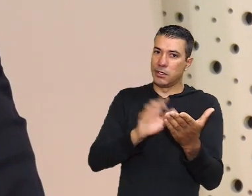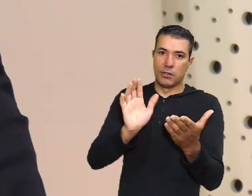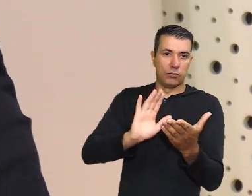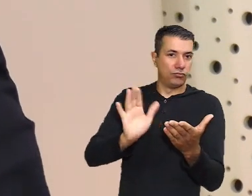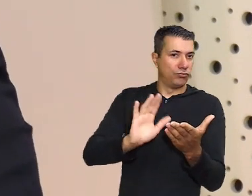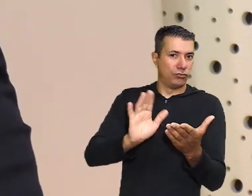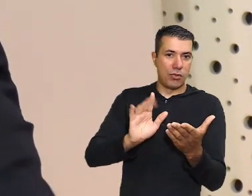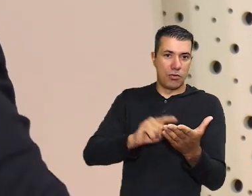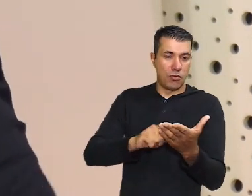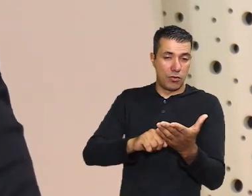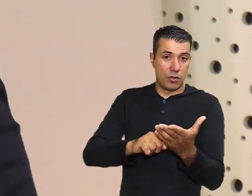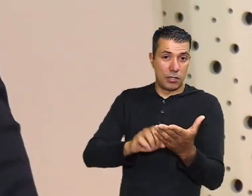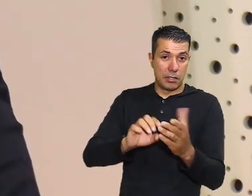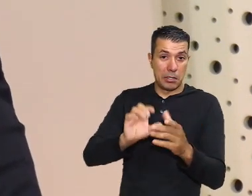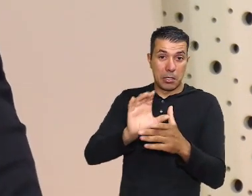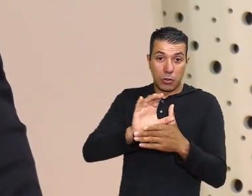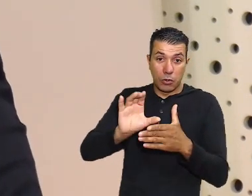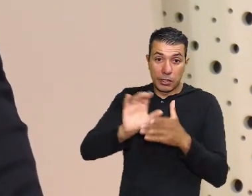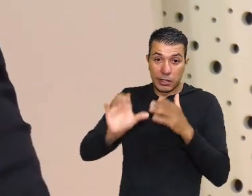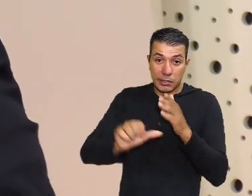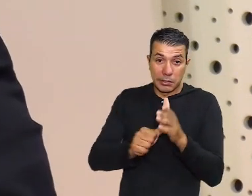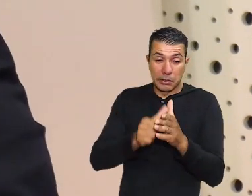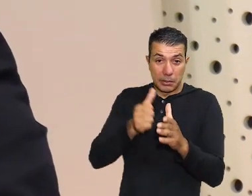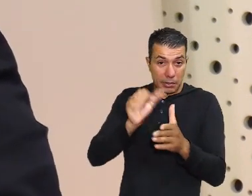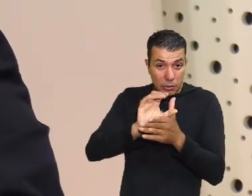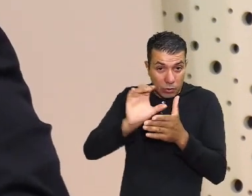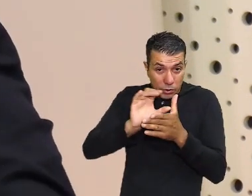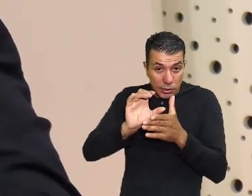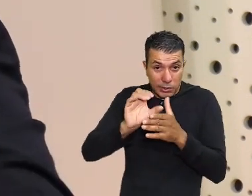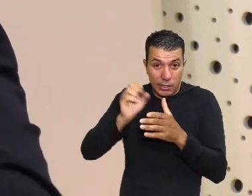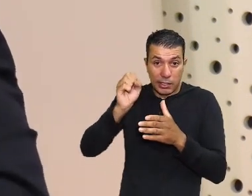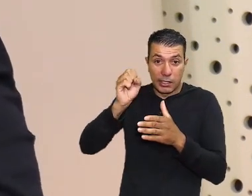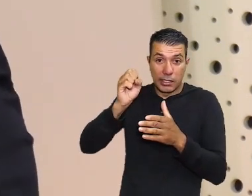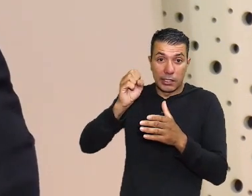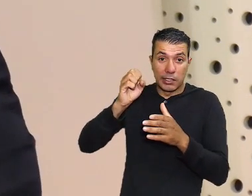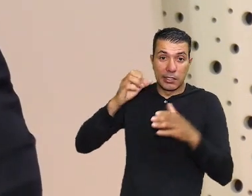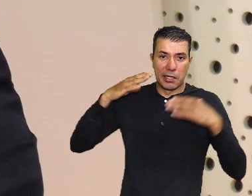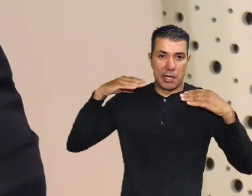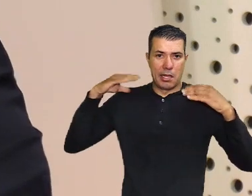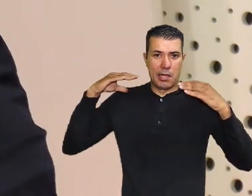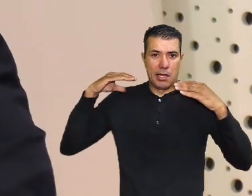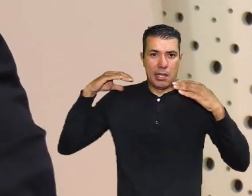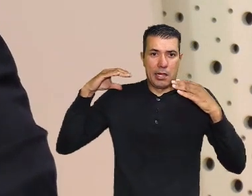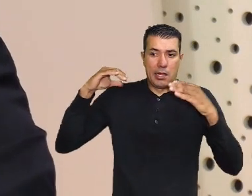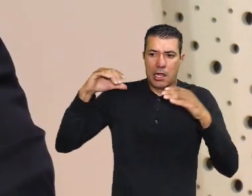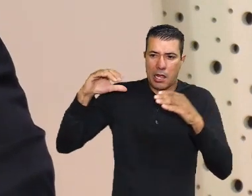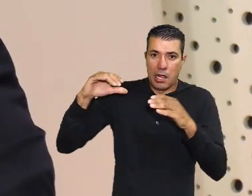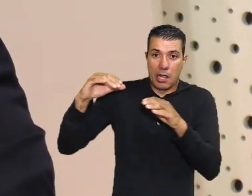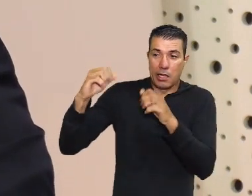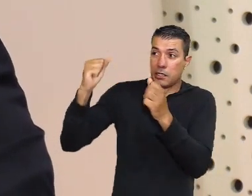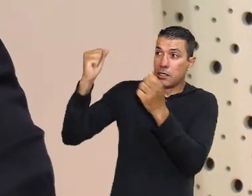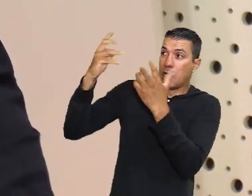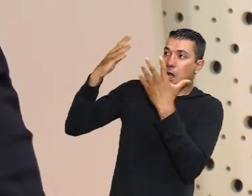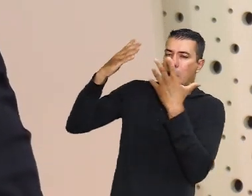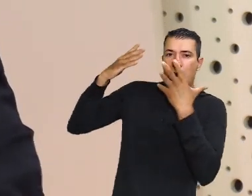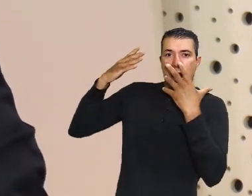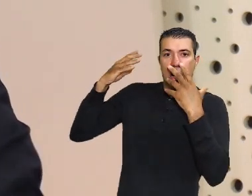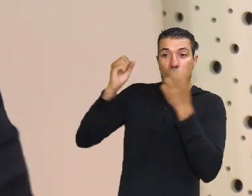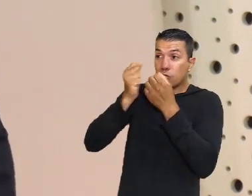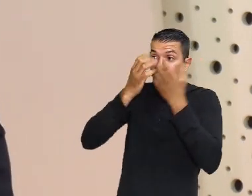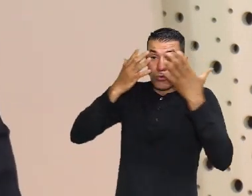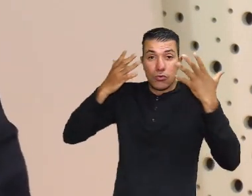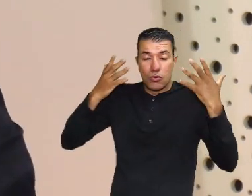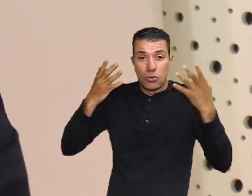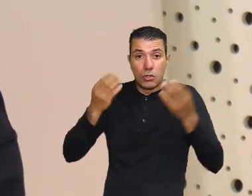dela. Lá em 1 Coríntios, Paulo diz assim que Satanás ele se fantasia até em anjo de luz. E os ministros dele se apresentam